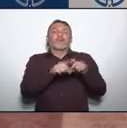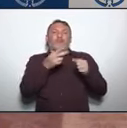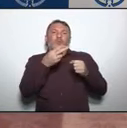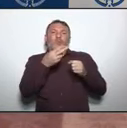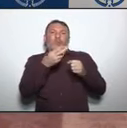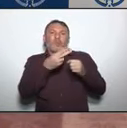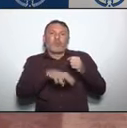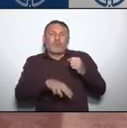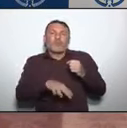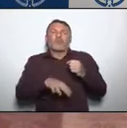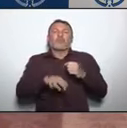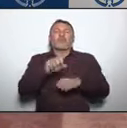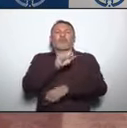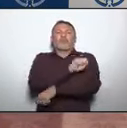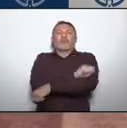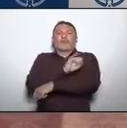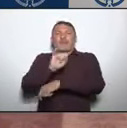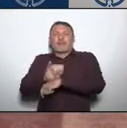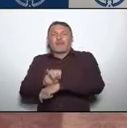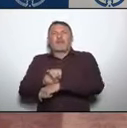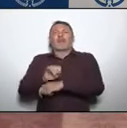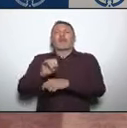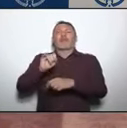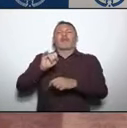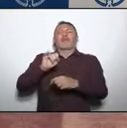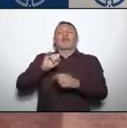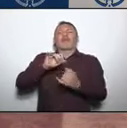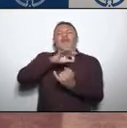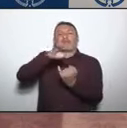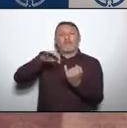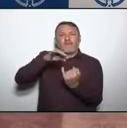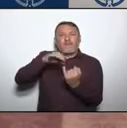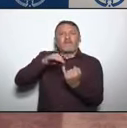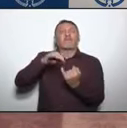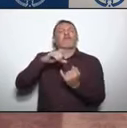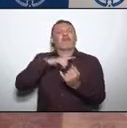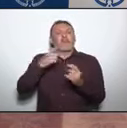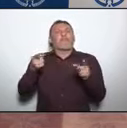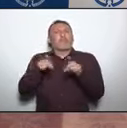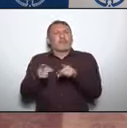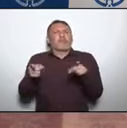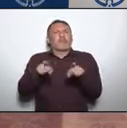o Senai, com o IFES. Nós estamos fazendo manutenção em aparelhos que estão